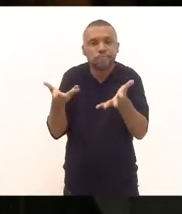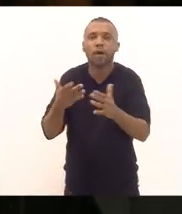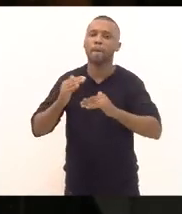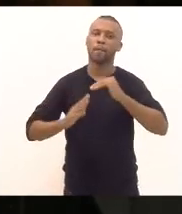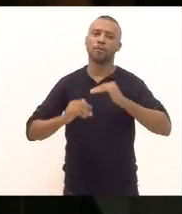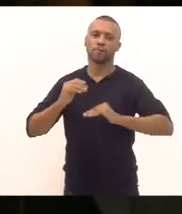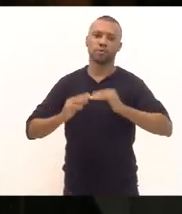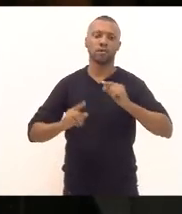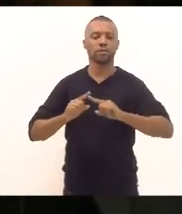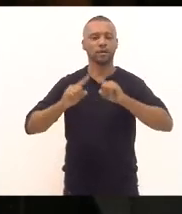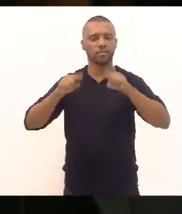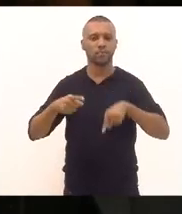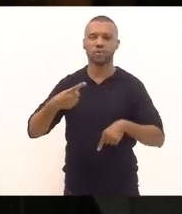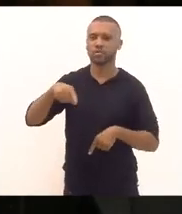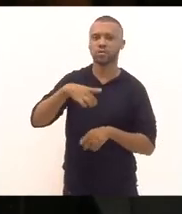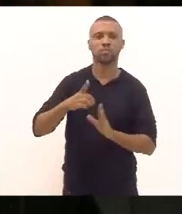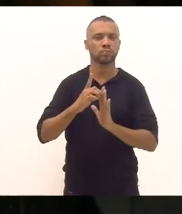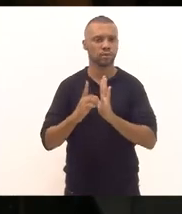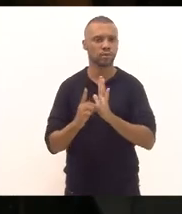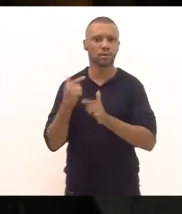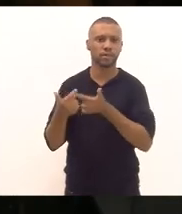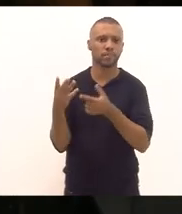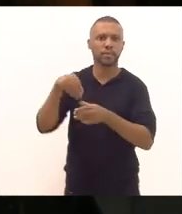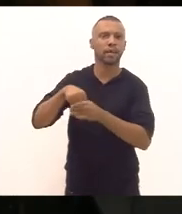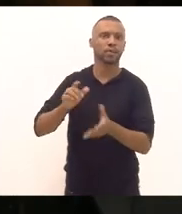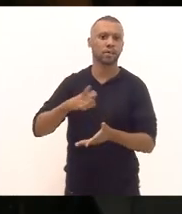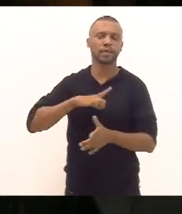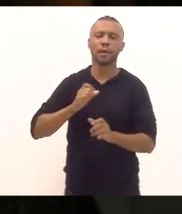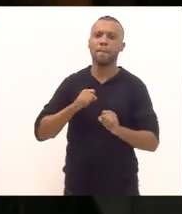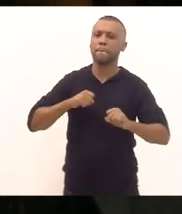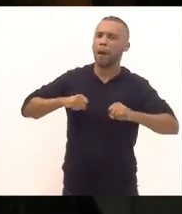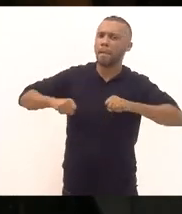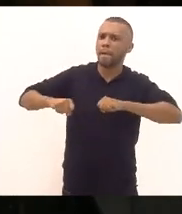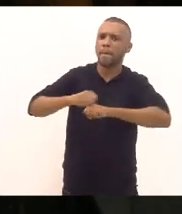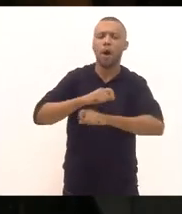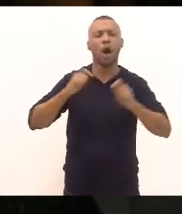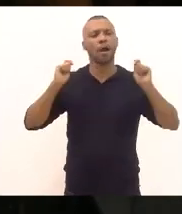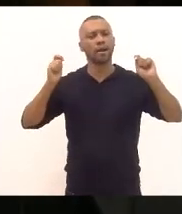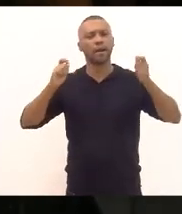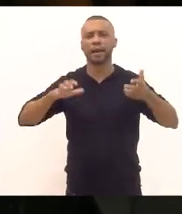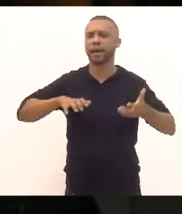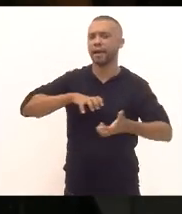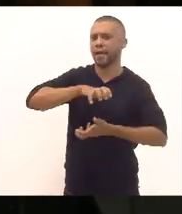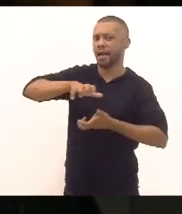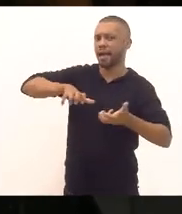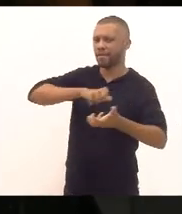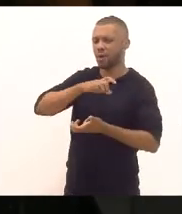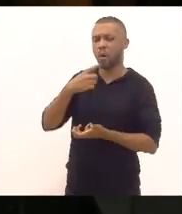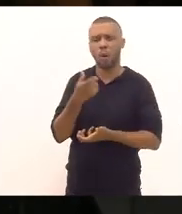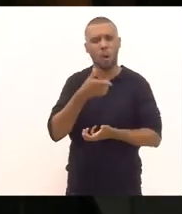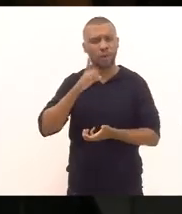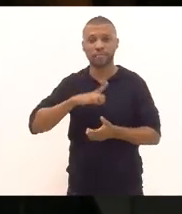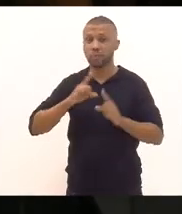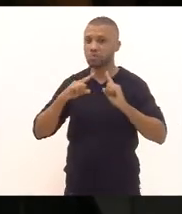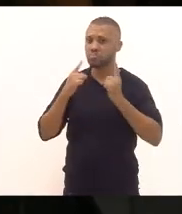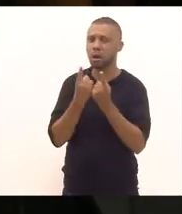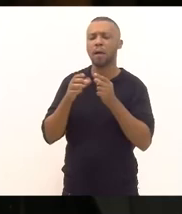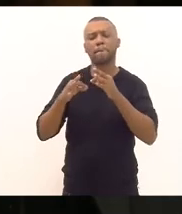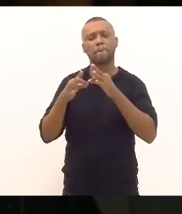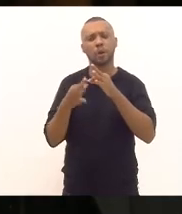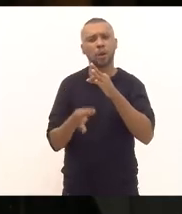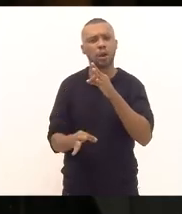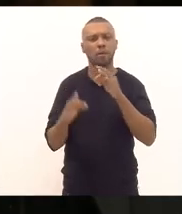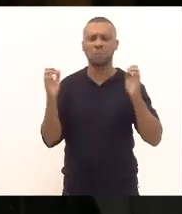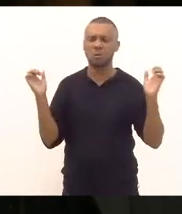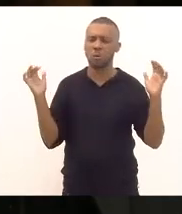valorizar os servidores do Detran ele tem um movimento de greve ontem fizeram uma longa Assembleia Flávio uma longa